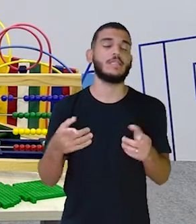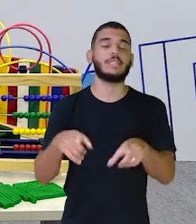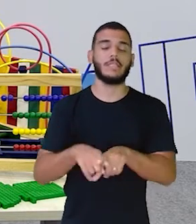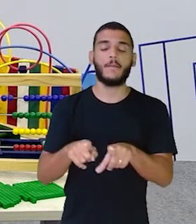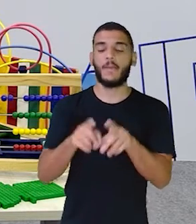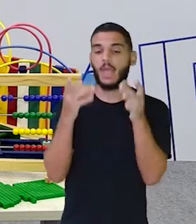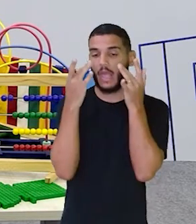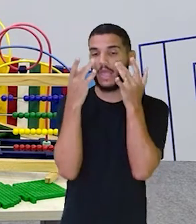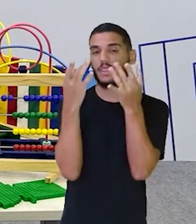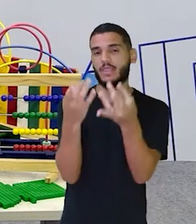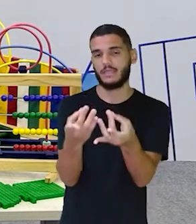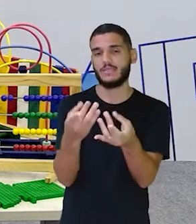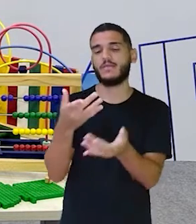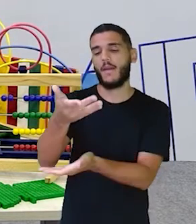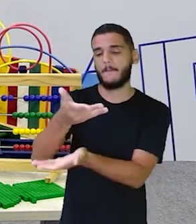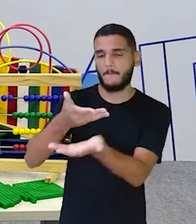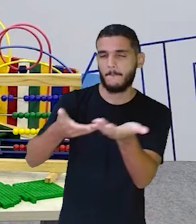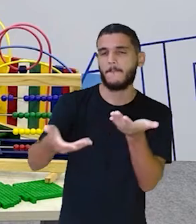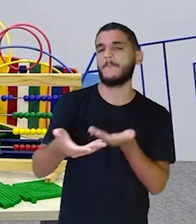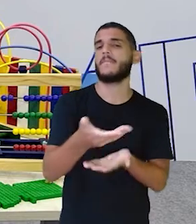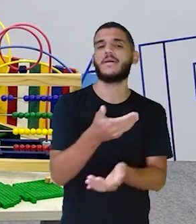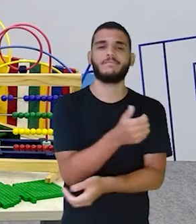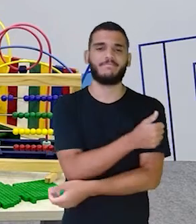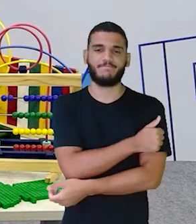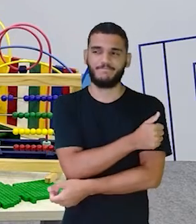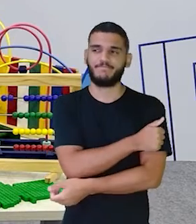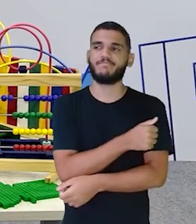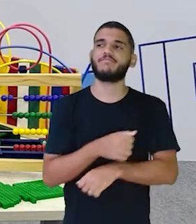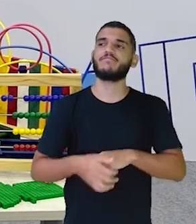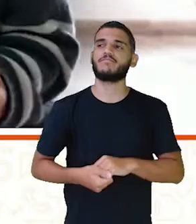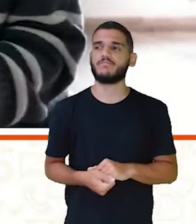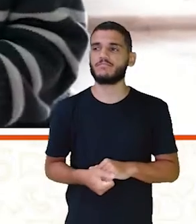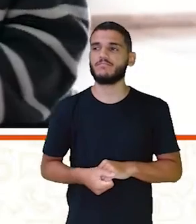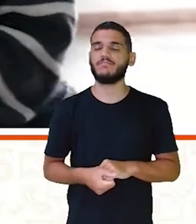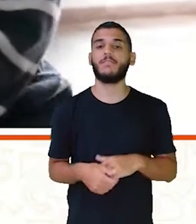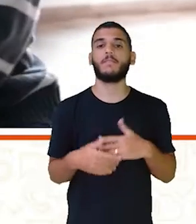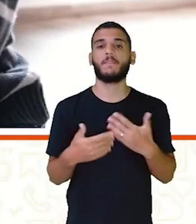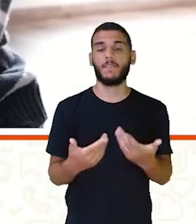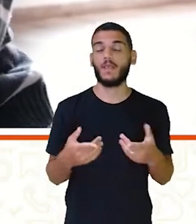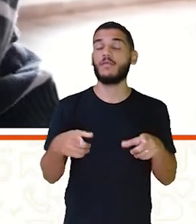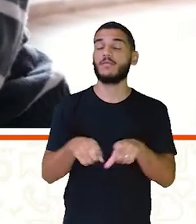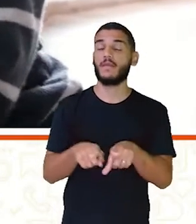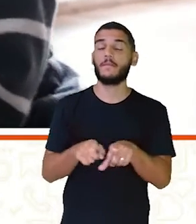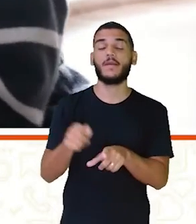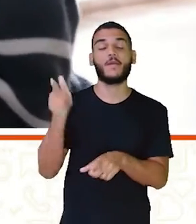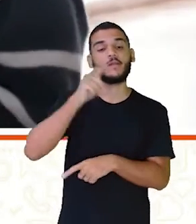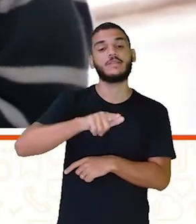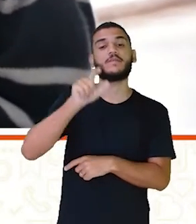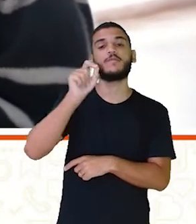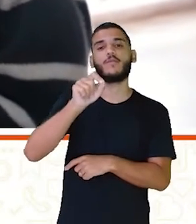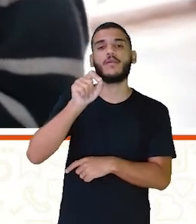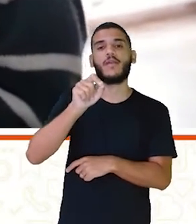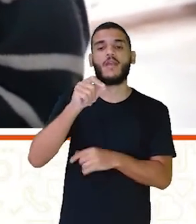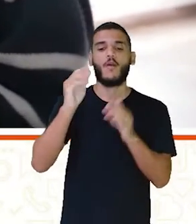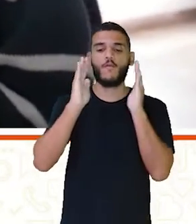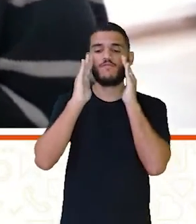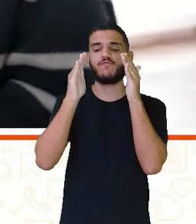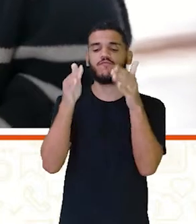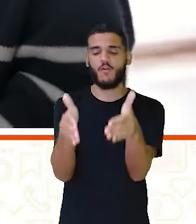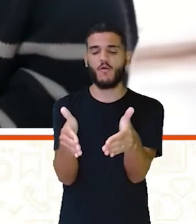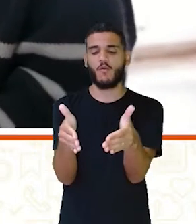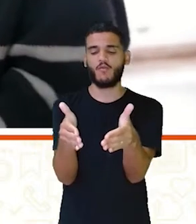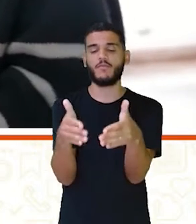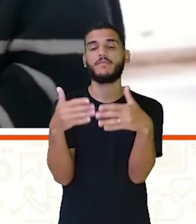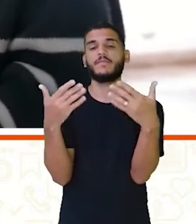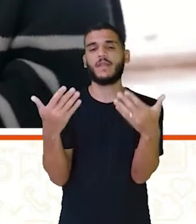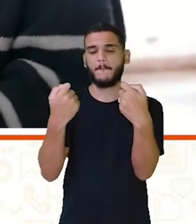da atenção, a interação desse estudante. Também conseguimos a concentração. Então, ele